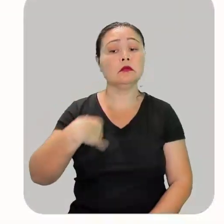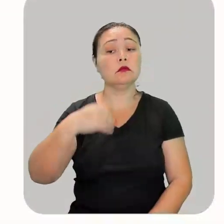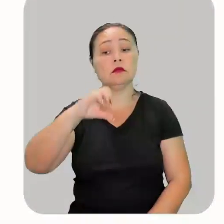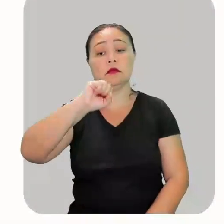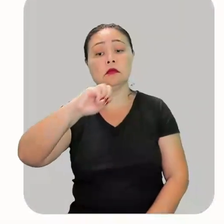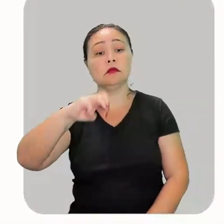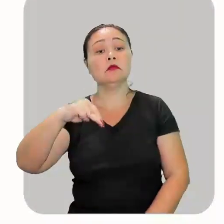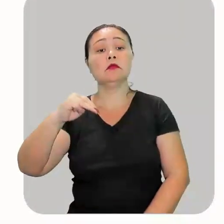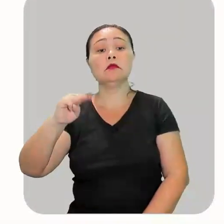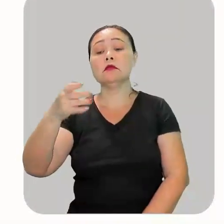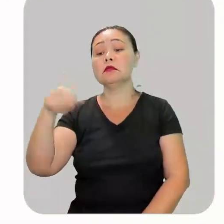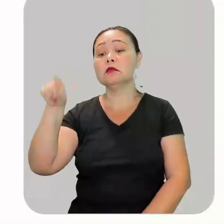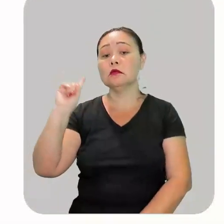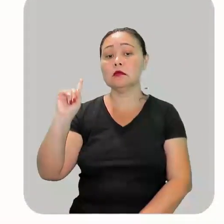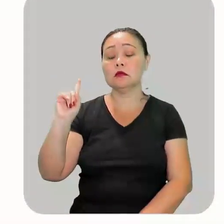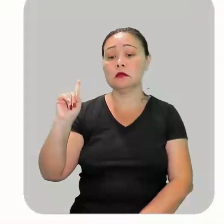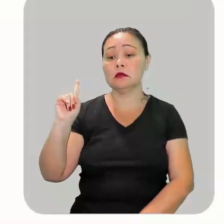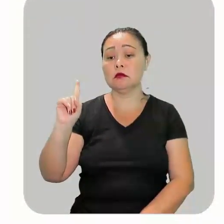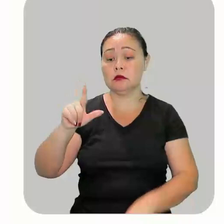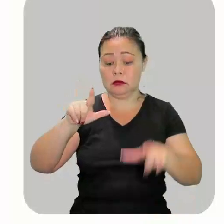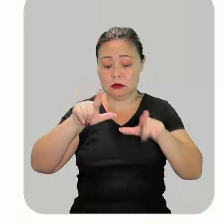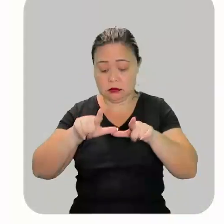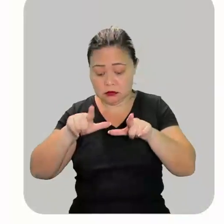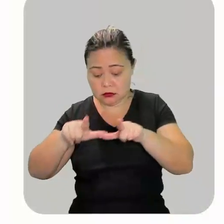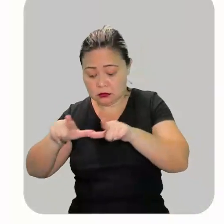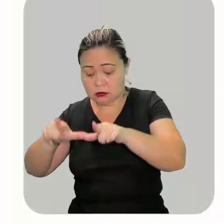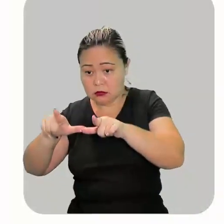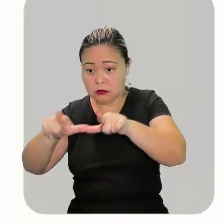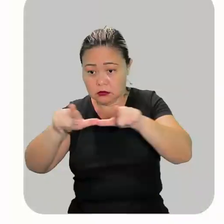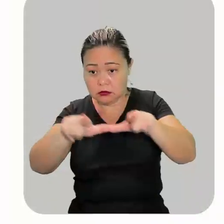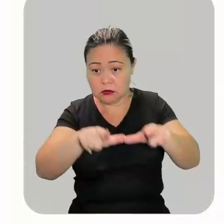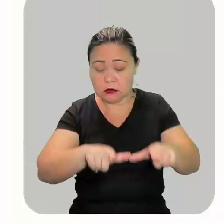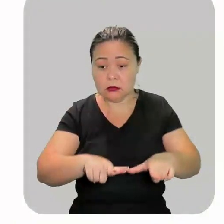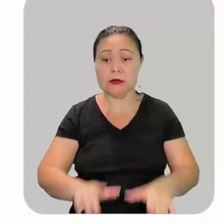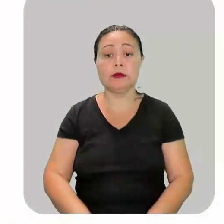né? 80 por 80? Então vamos lá. A área agora do